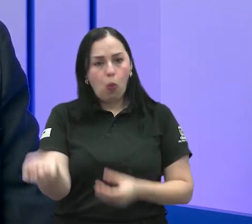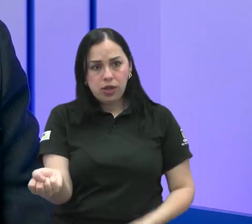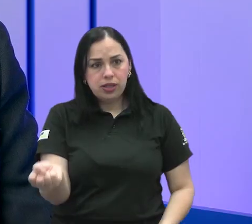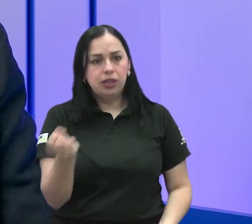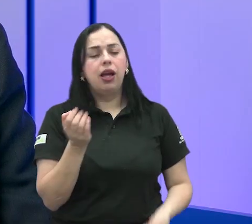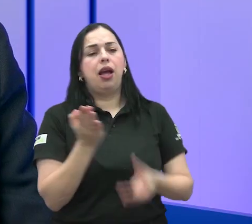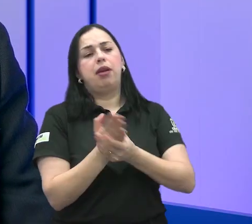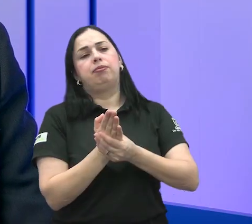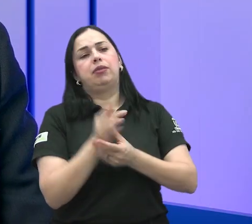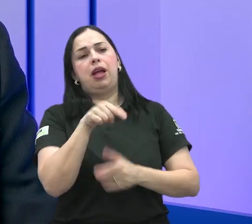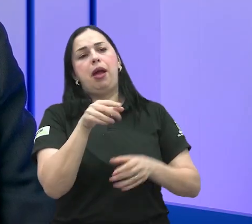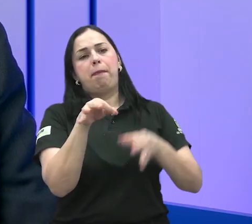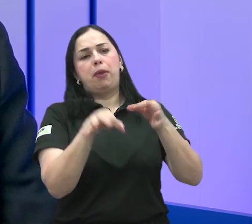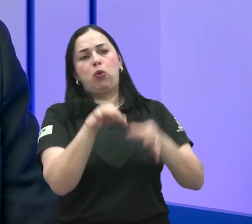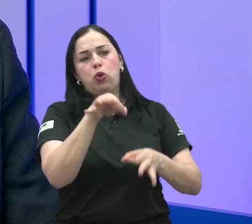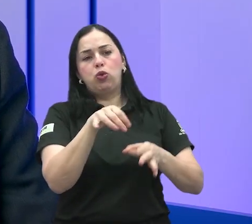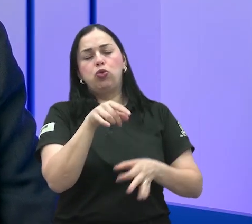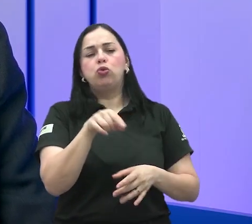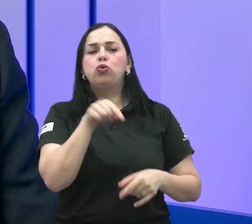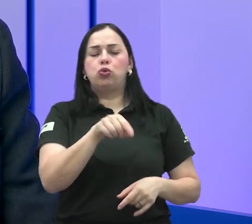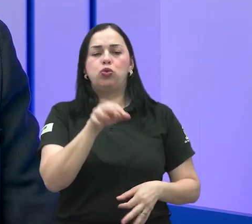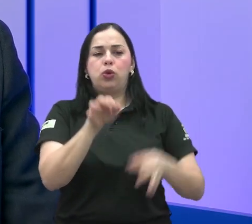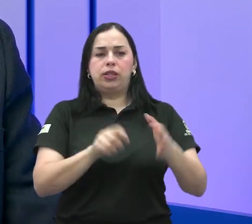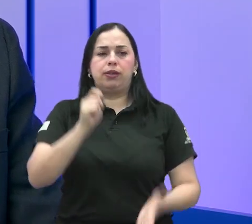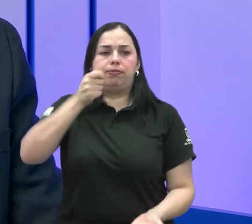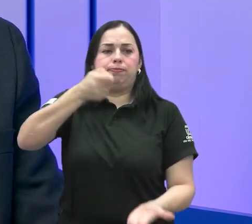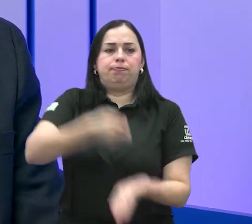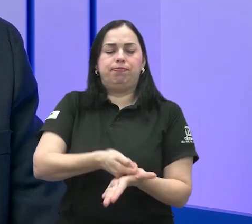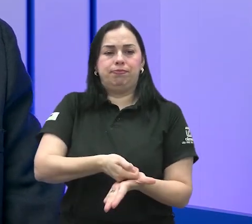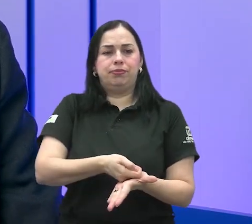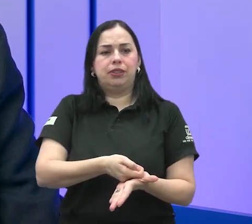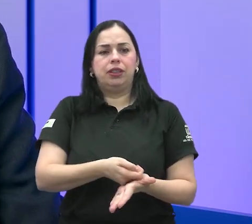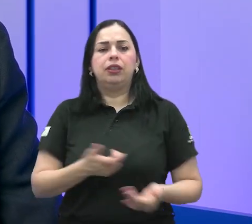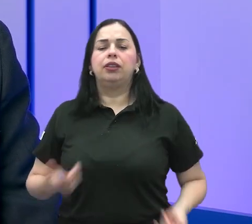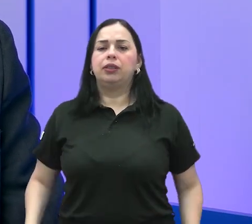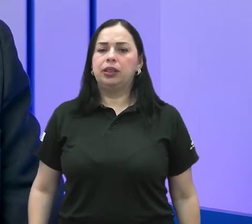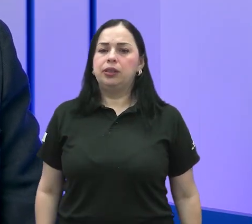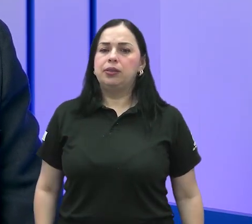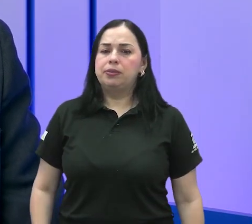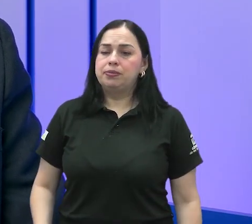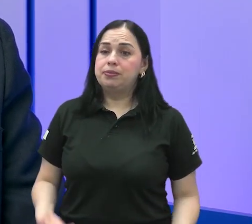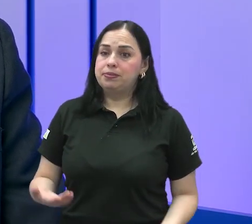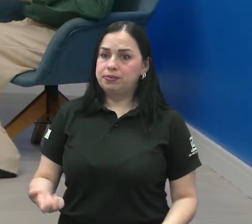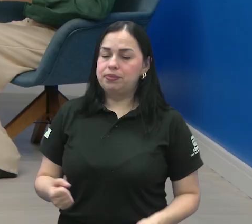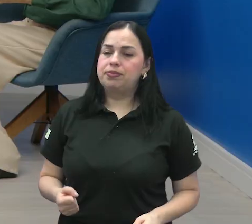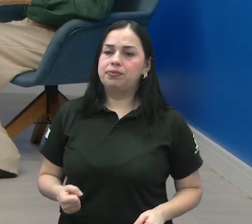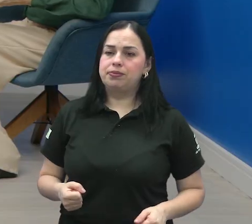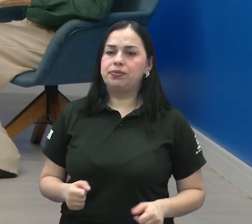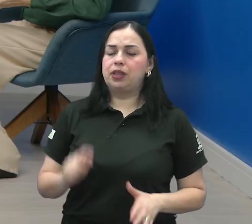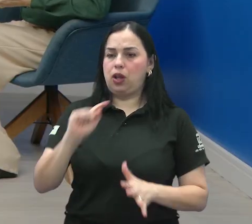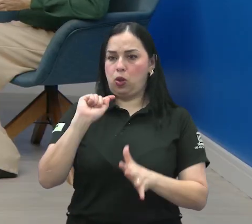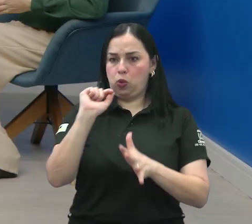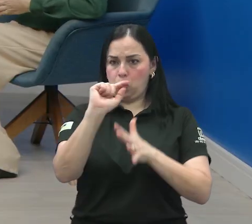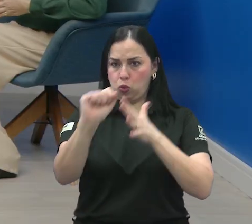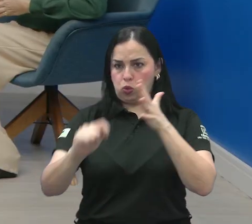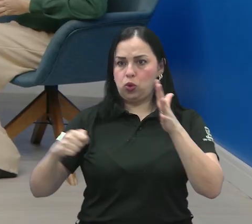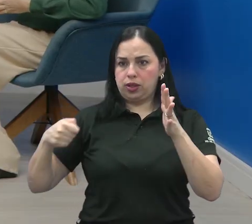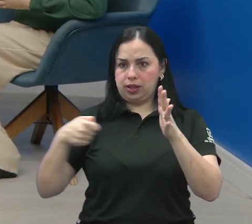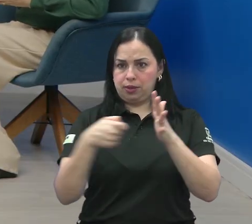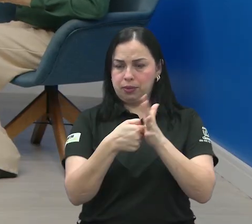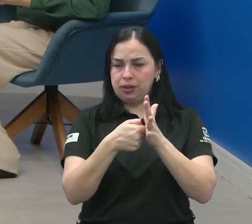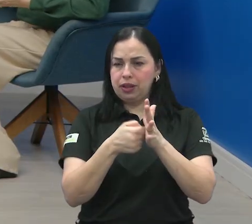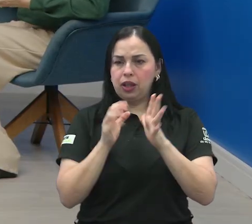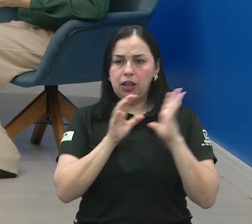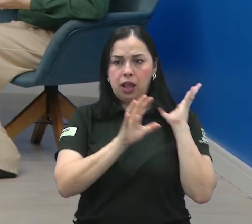juiz para reclamar, porque o juiz é o único que pode efetivamente mandar alguém fazer alguma coisa. Bem, o Código de Defesa do Consumidor